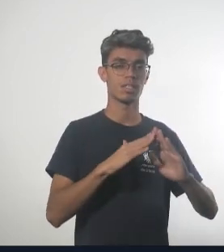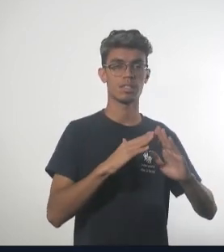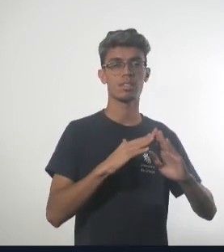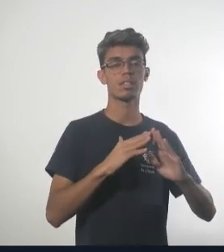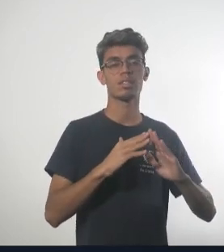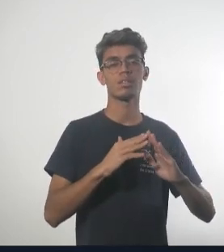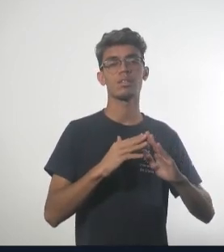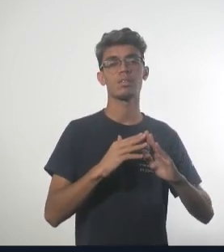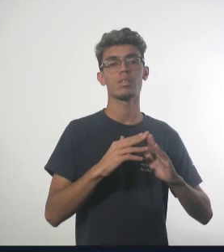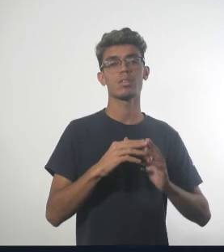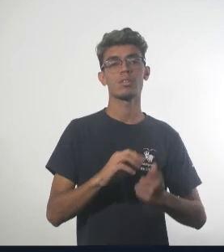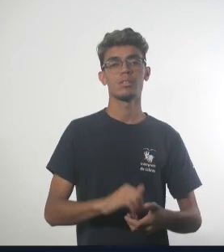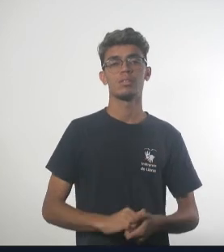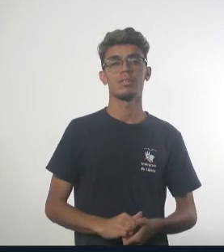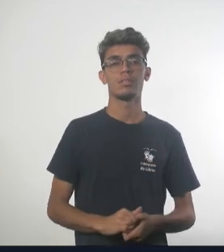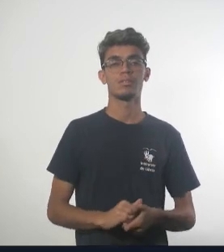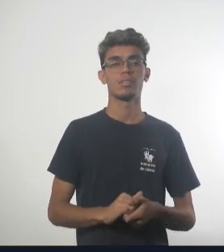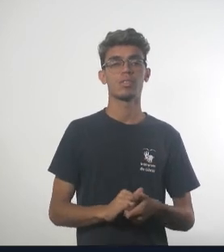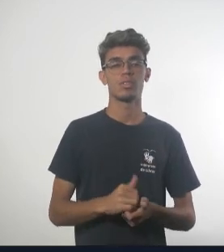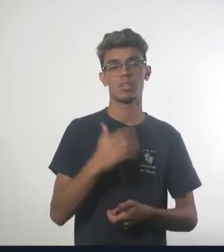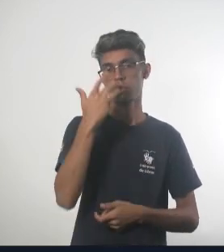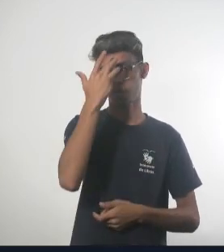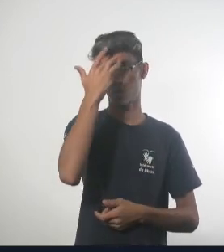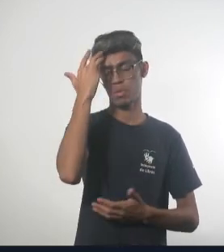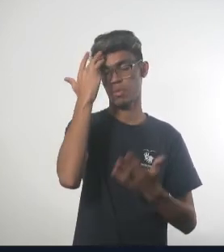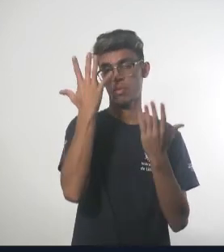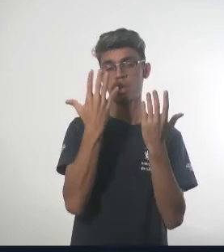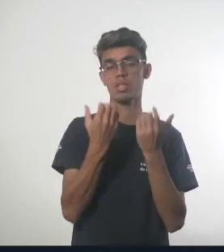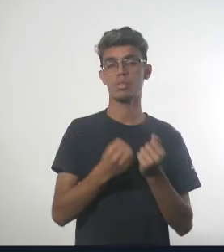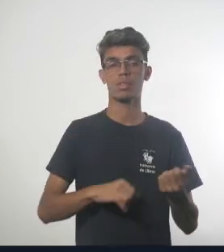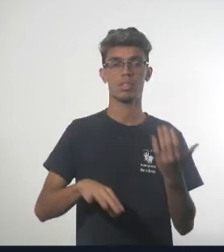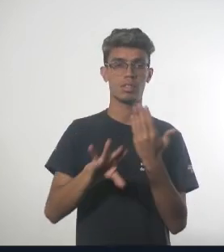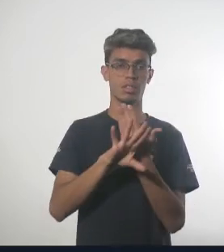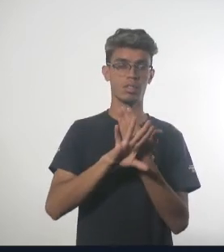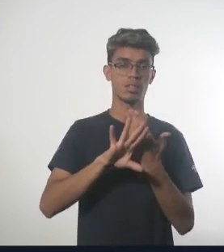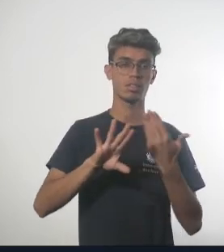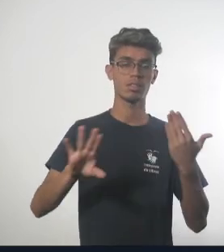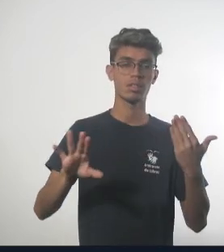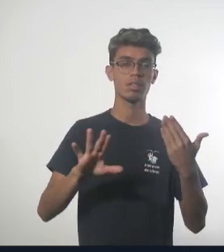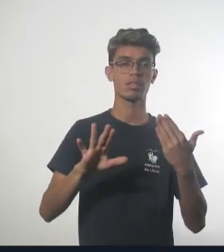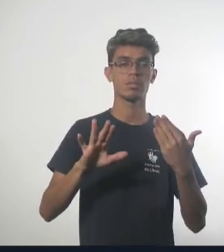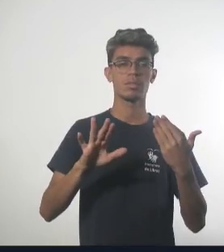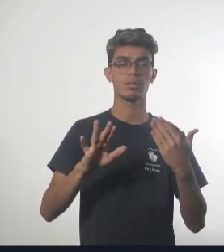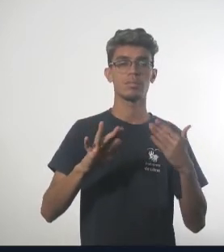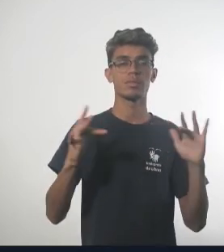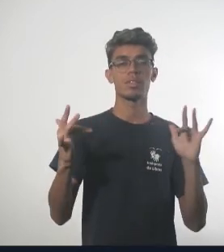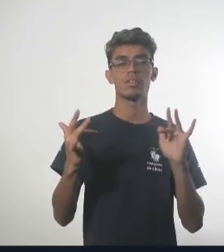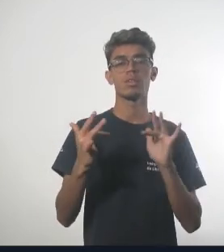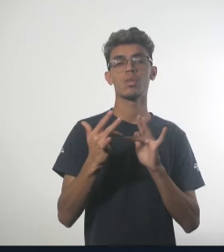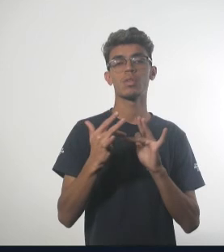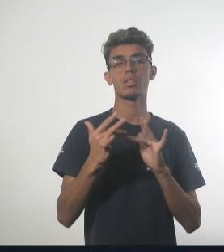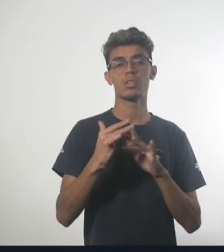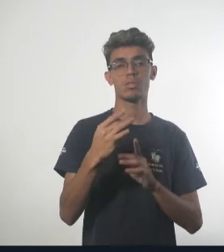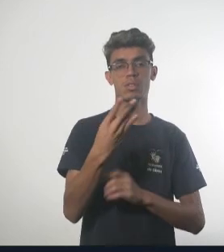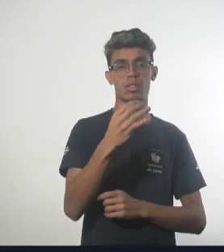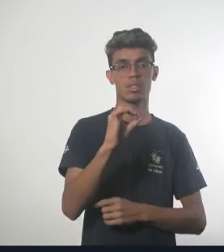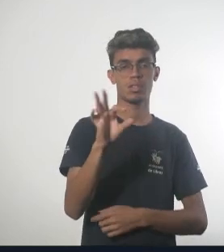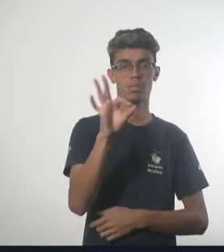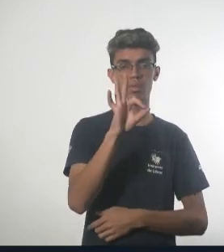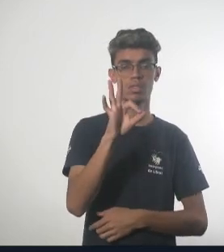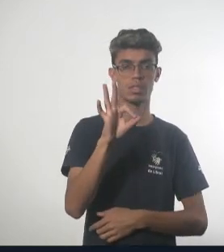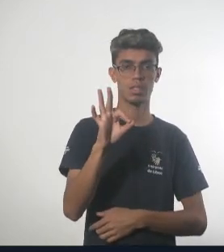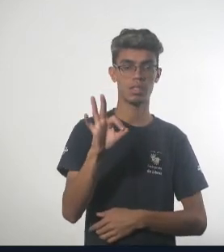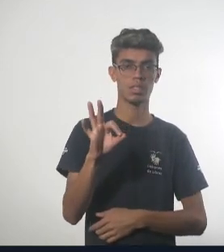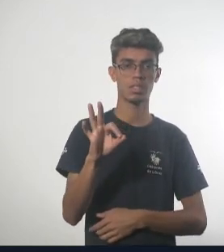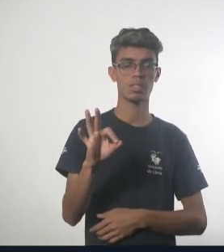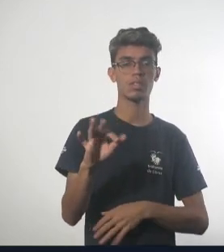desses contatos, o empregador não aceitou esse afastamento, né, em relação ao contato. 40% dos contatos